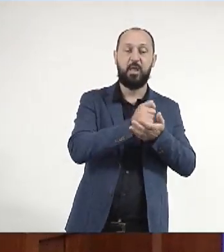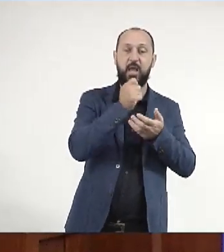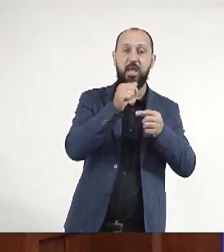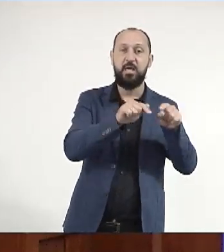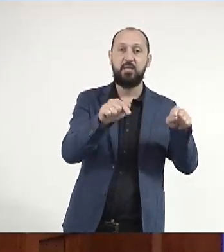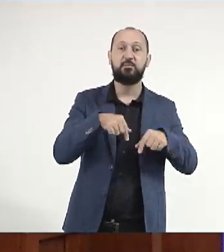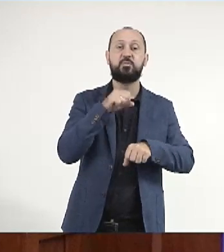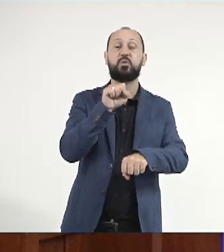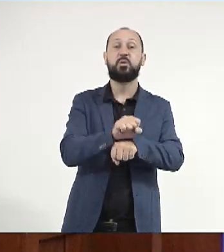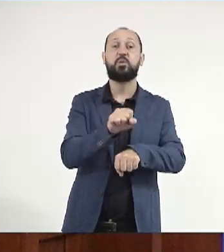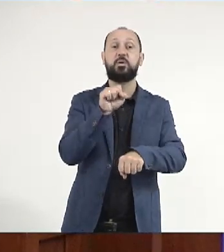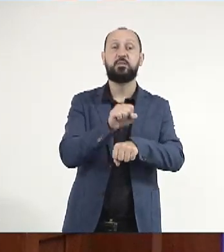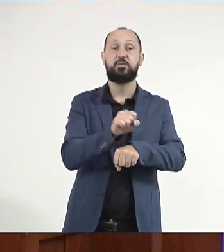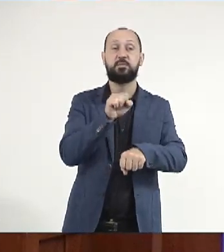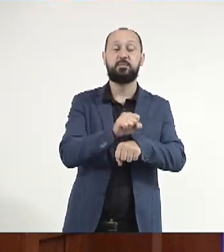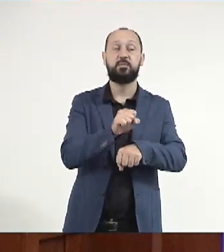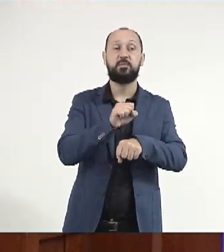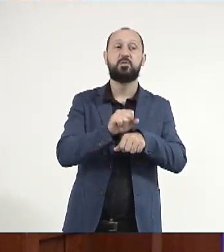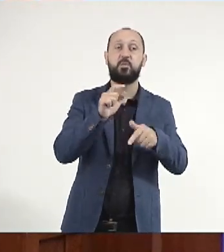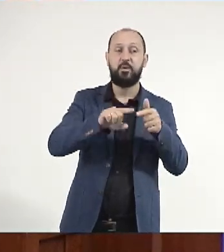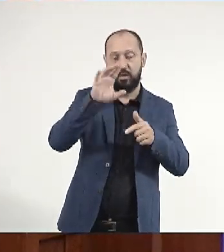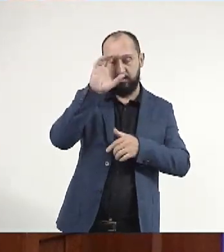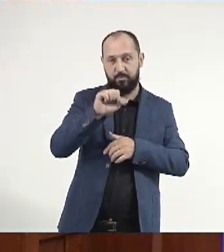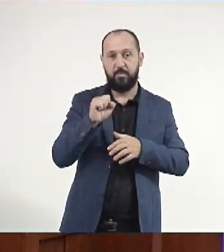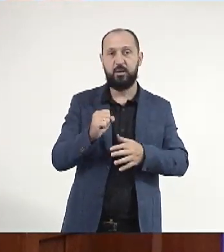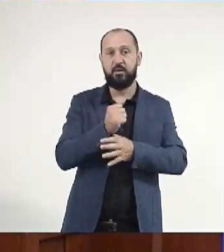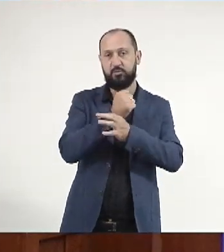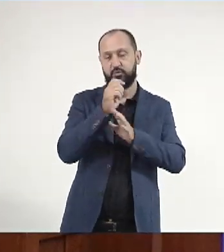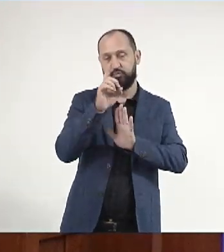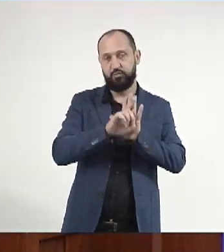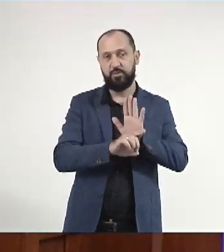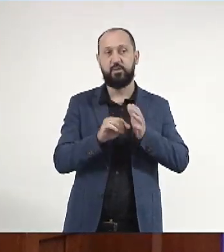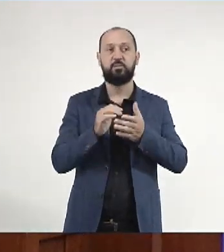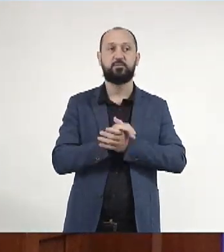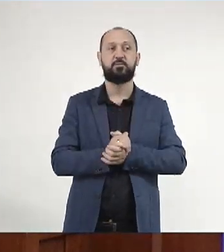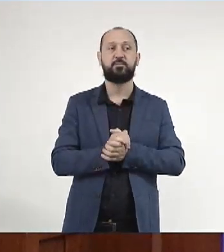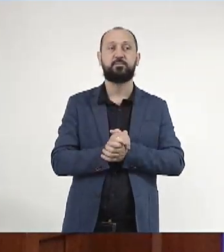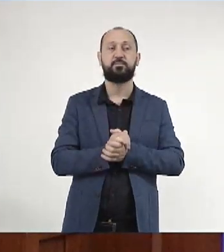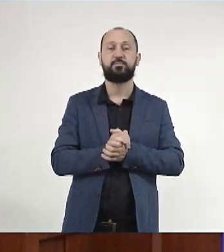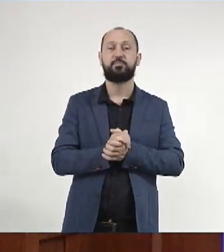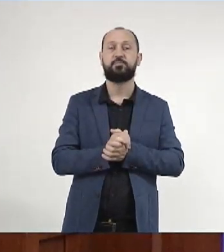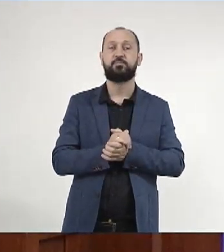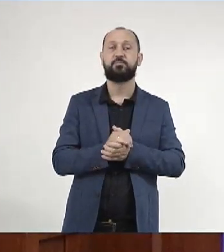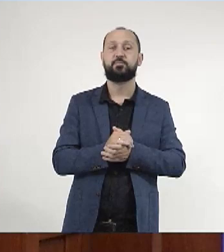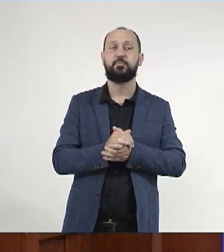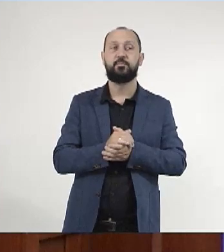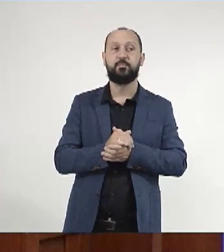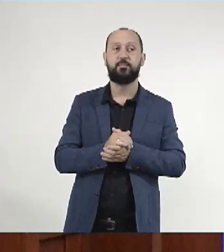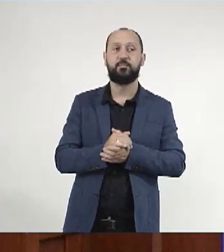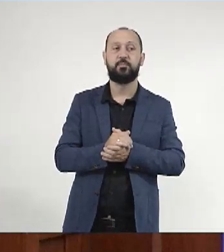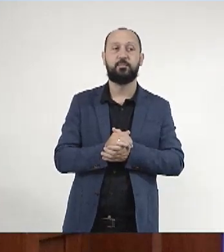estão no aguardo de uma solução para a garantia dos seus direitos, né?